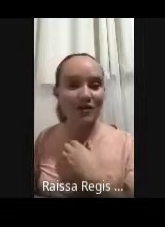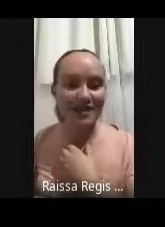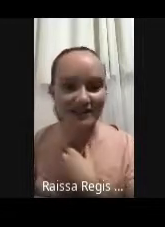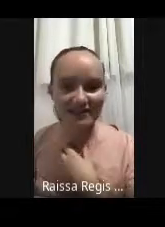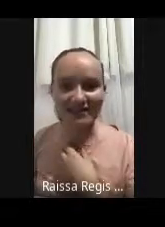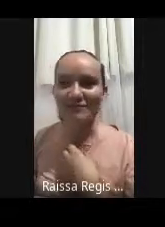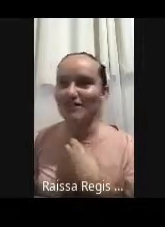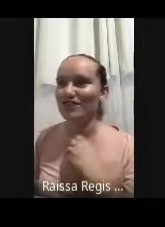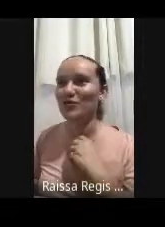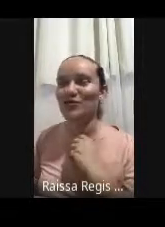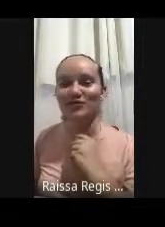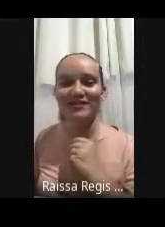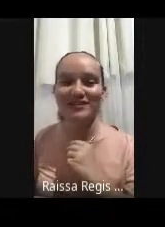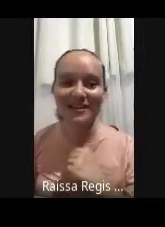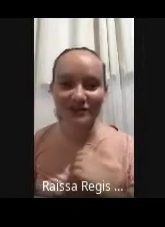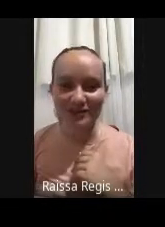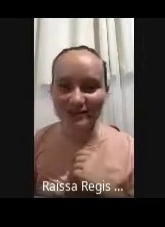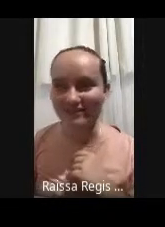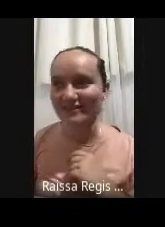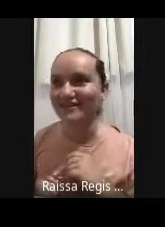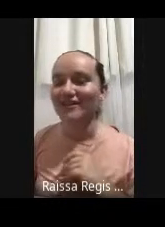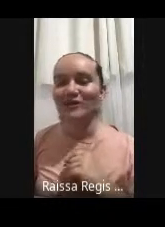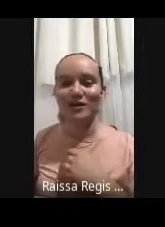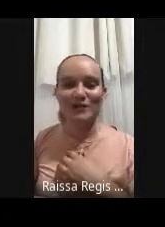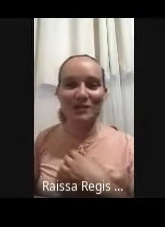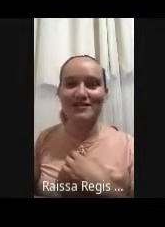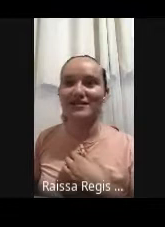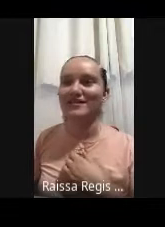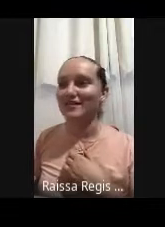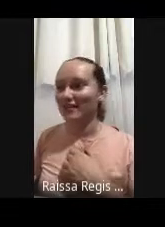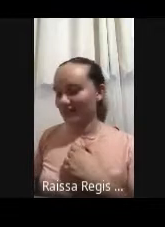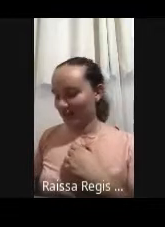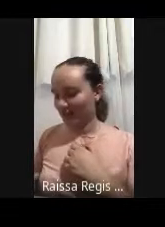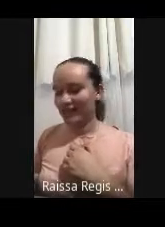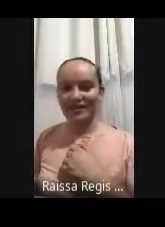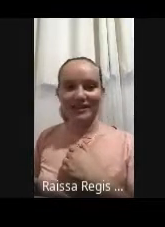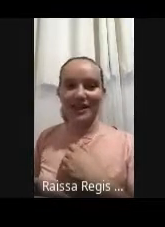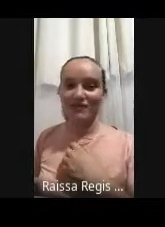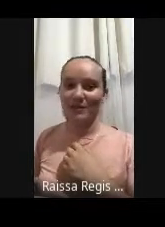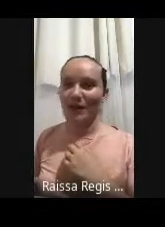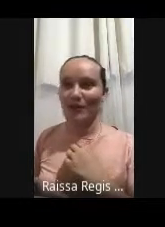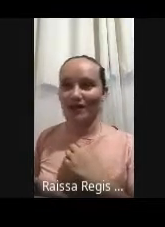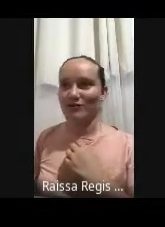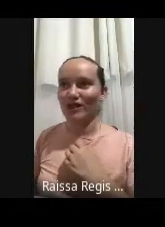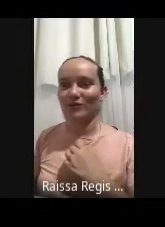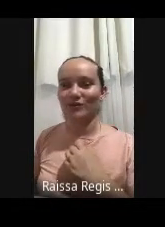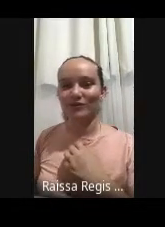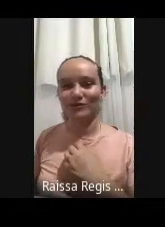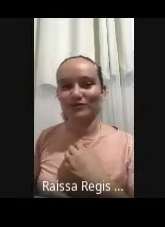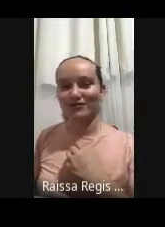sei se tem alguém da dança aqui, mas a gente tem um curso de licenciatura em dança no Campus Aparecida. E deve ser bem complexo,